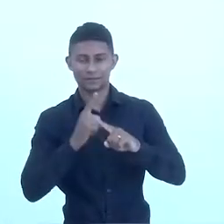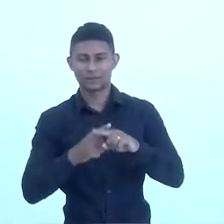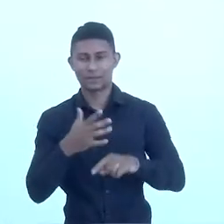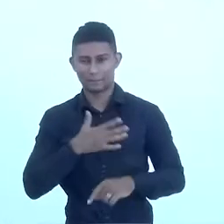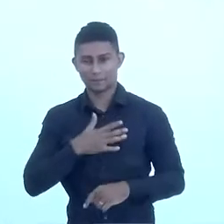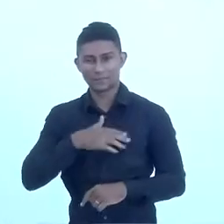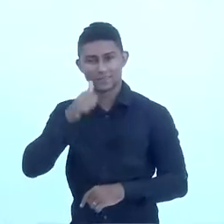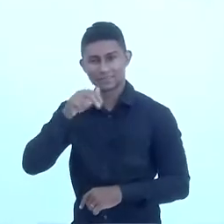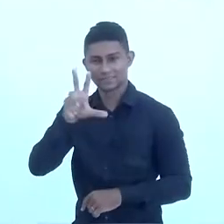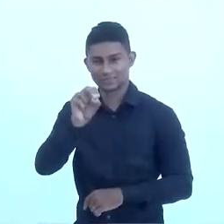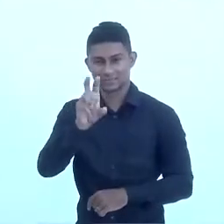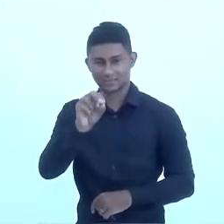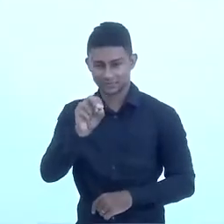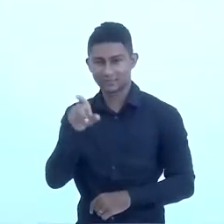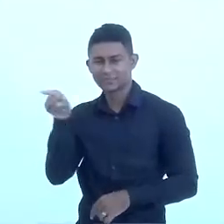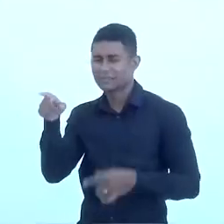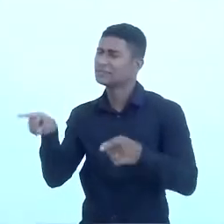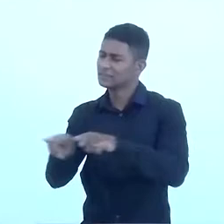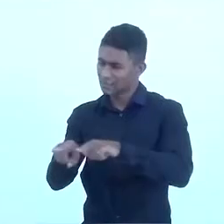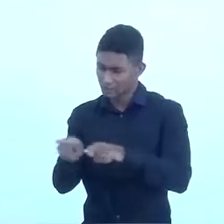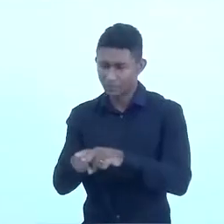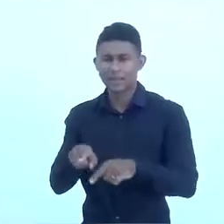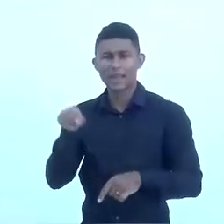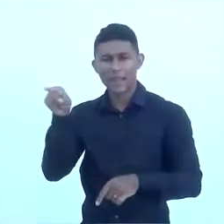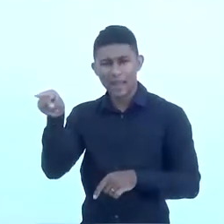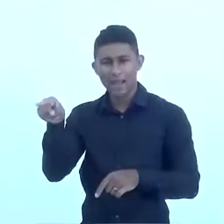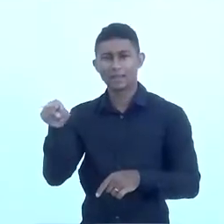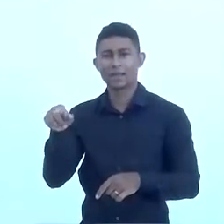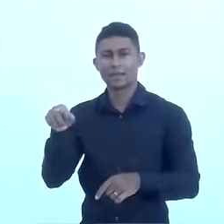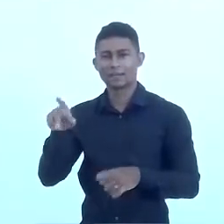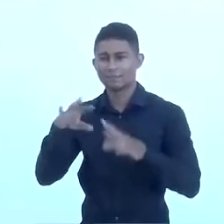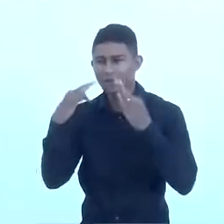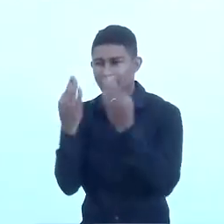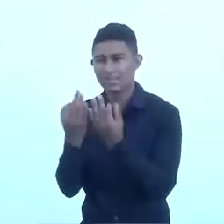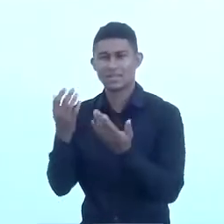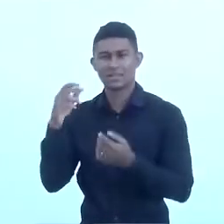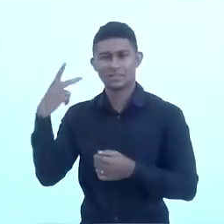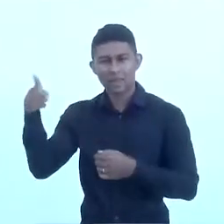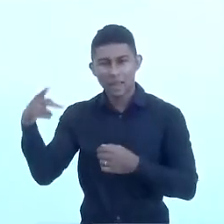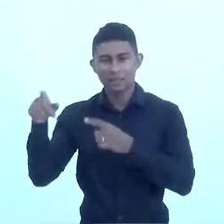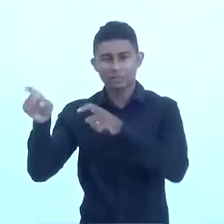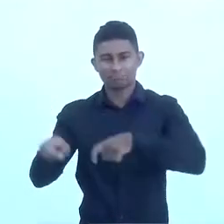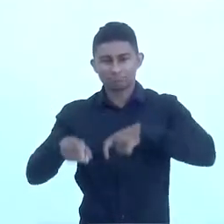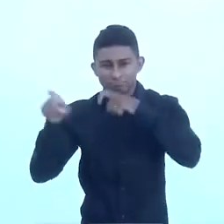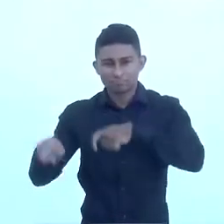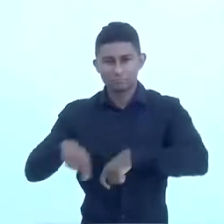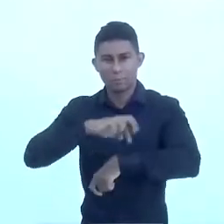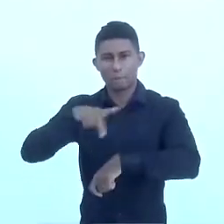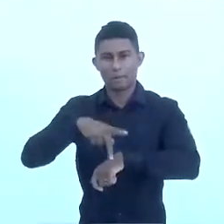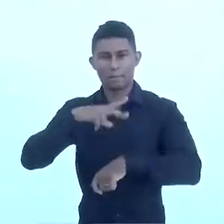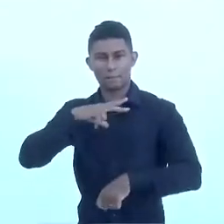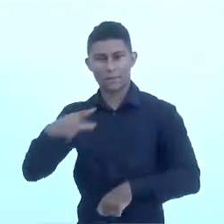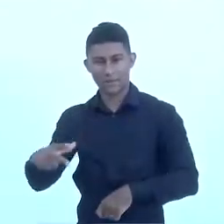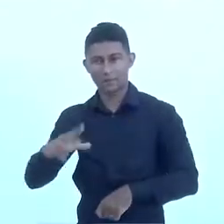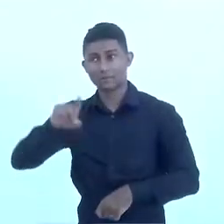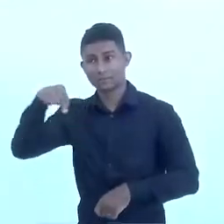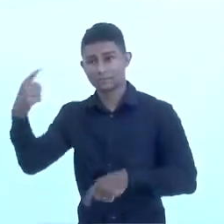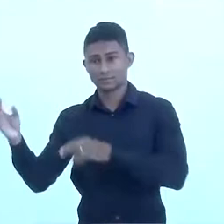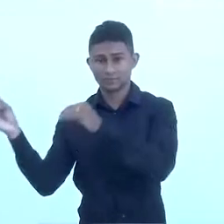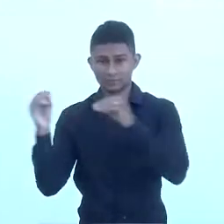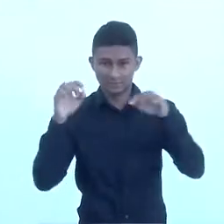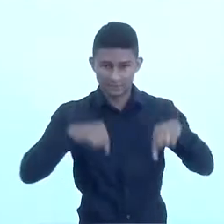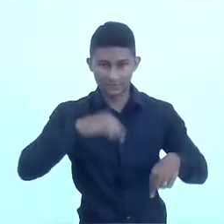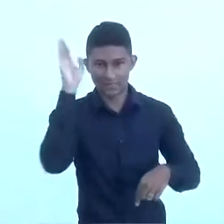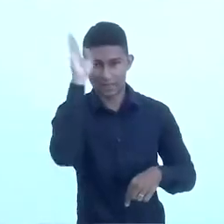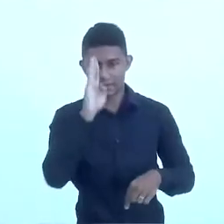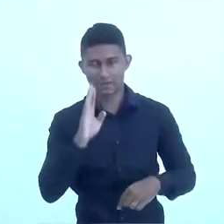que acontece? A minha avó, ela também é filha de pessoa que trabalhava na terra, em aldeia, lá em Portugal,